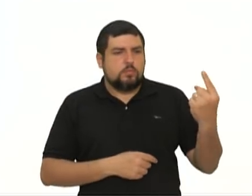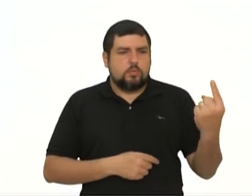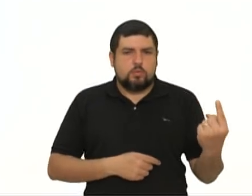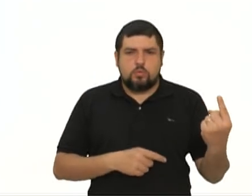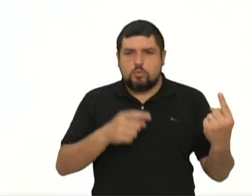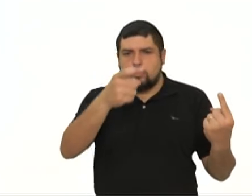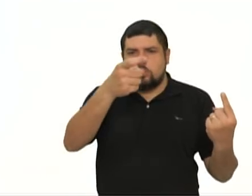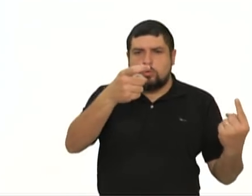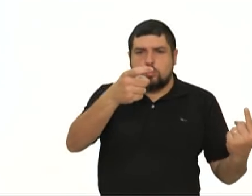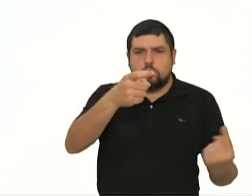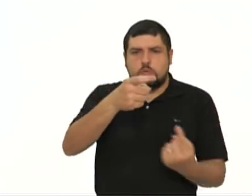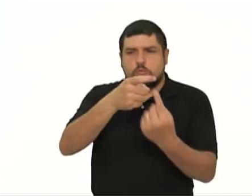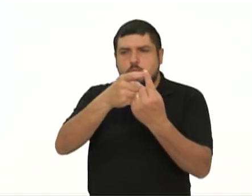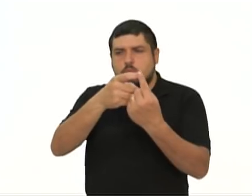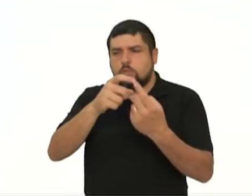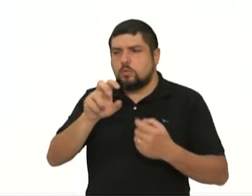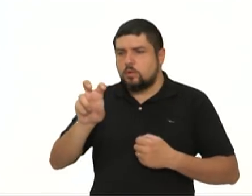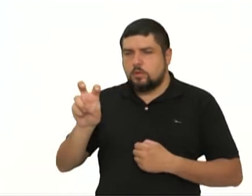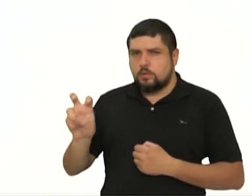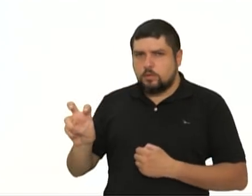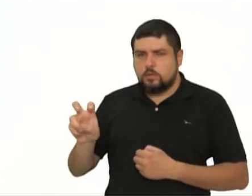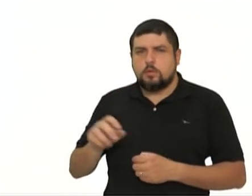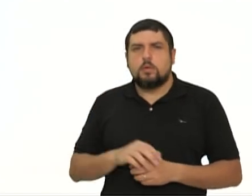5 elevado a 1, 5.